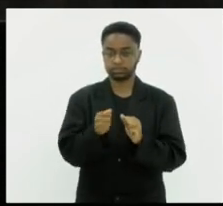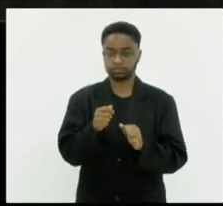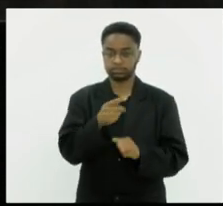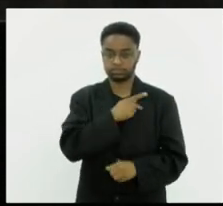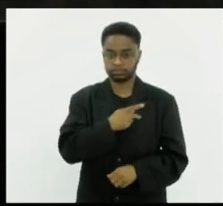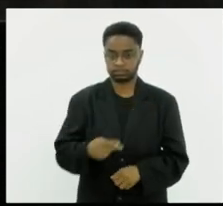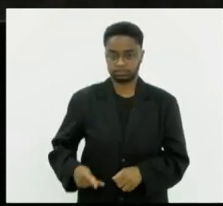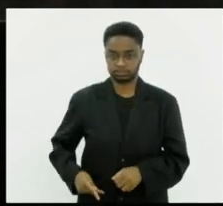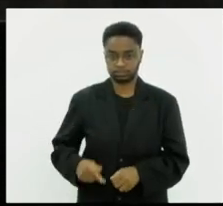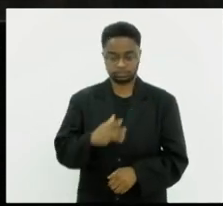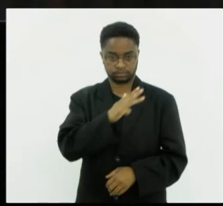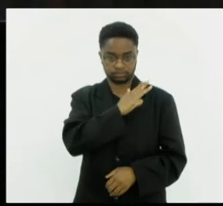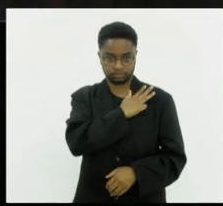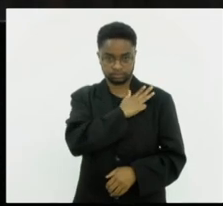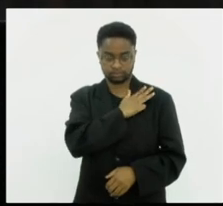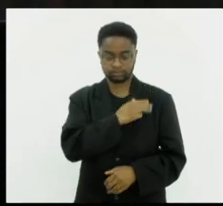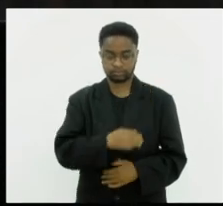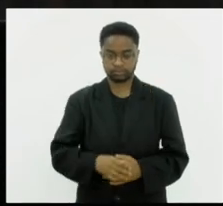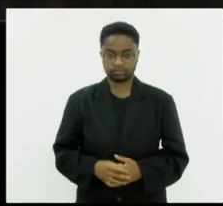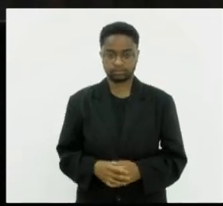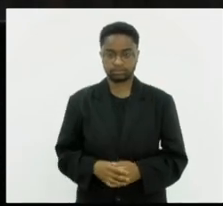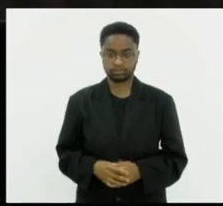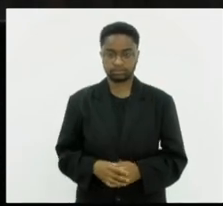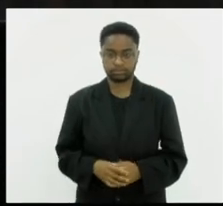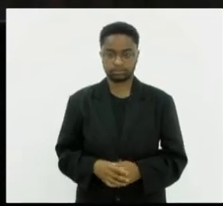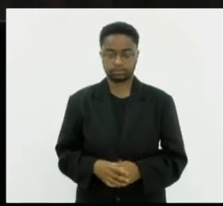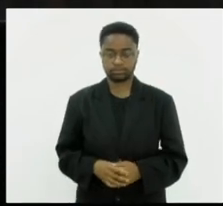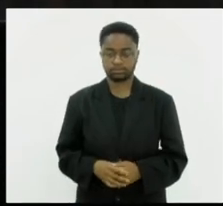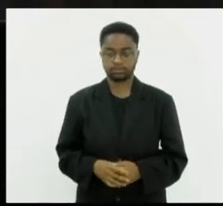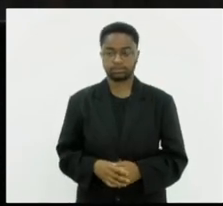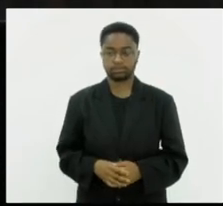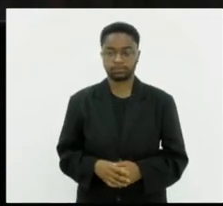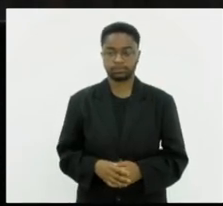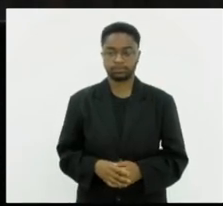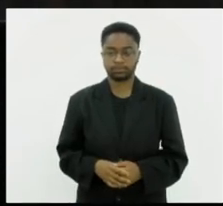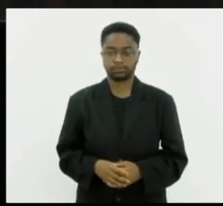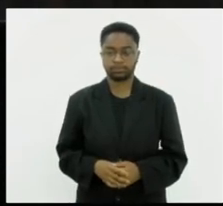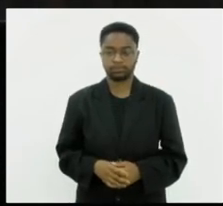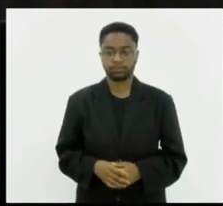da República, Luiz Inácio Lula da Silva.